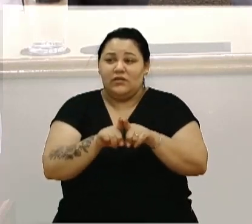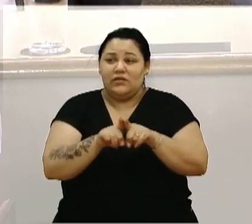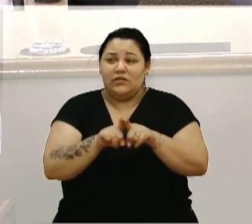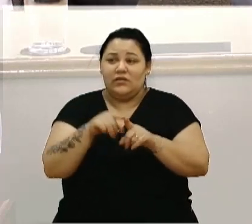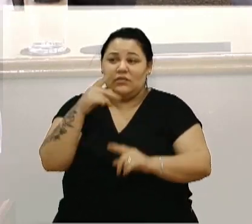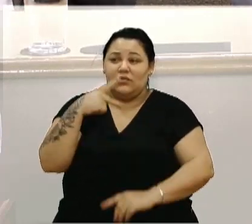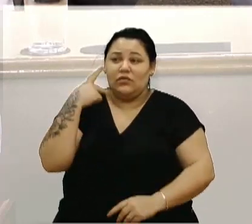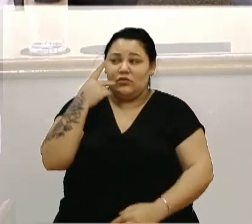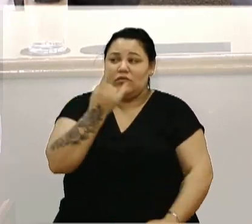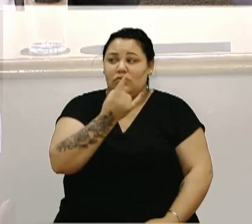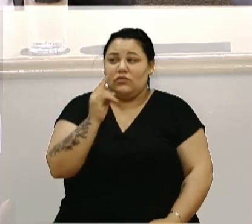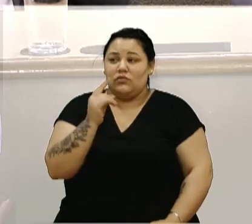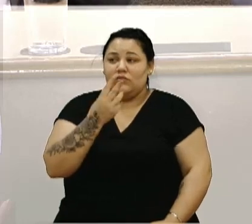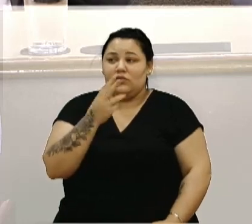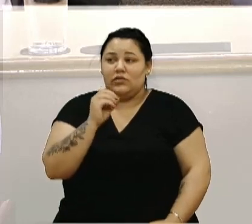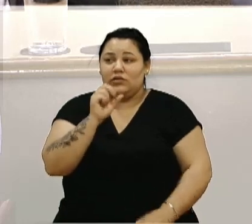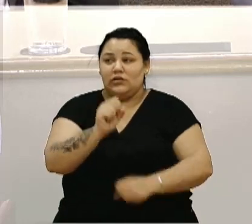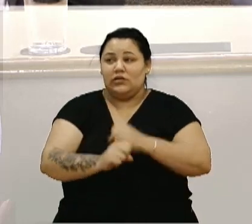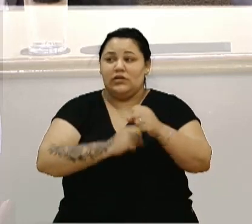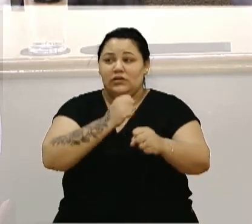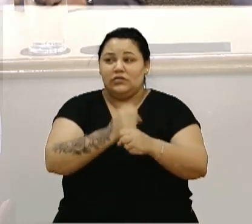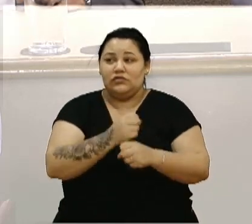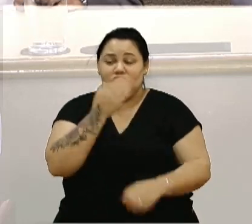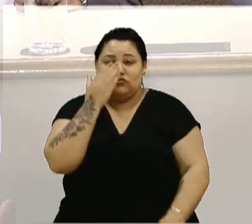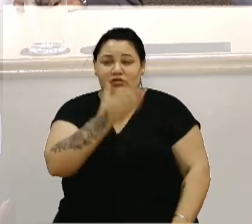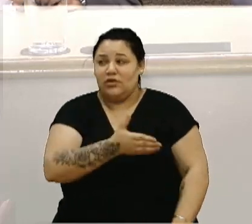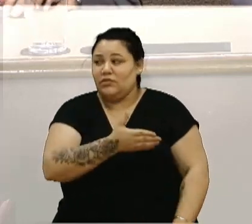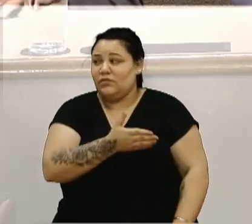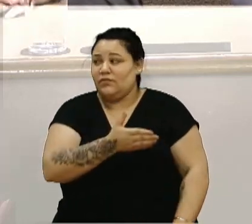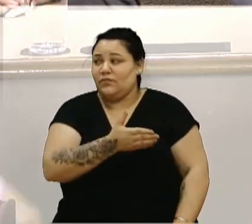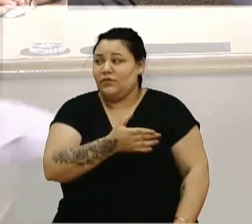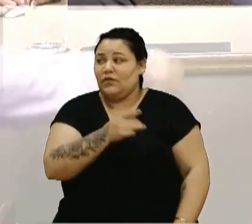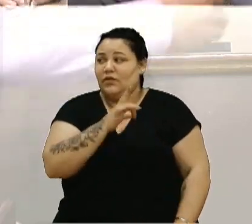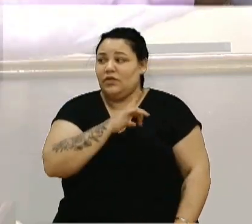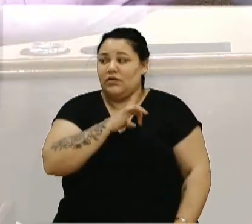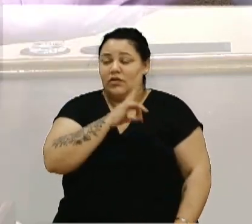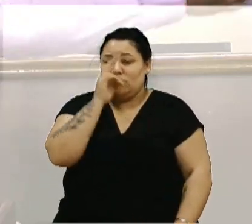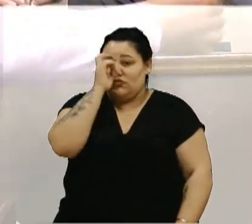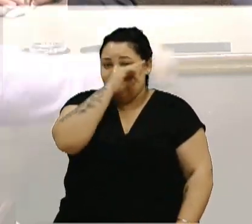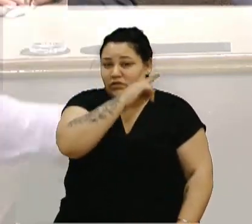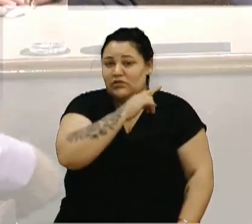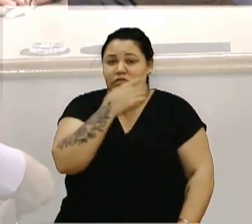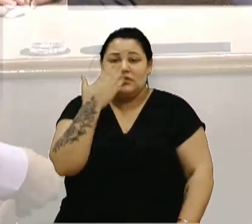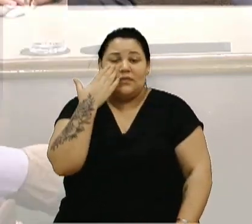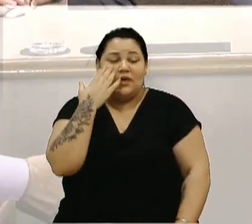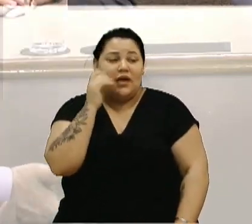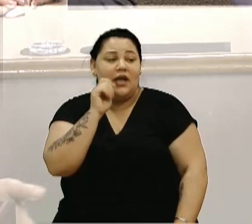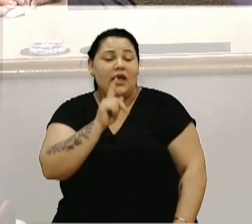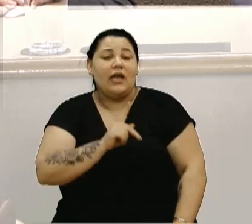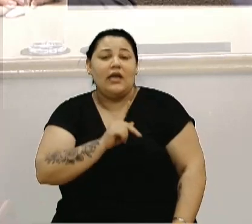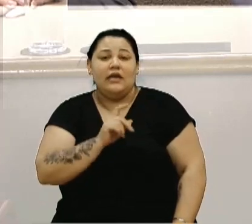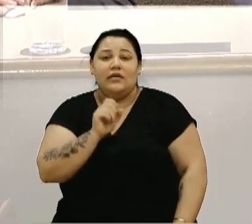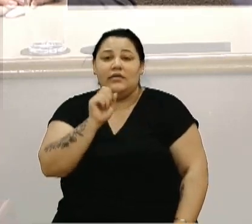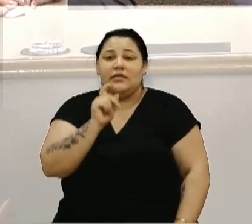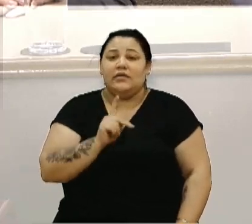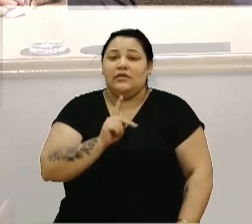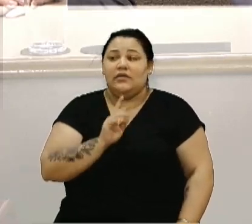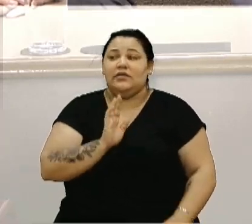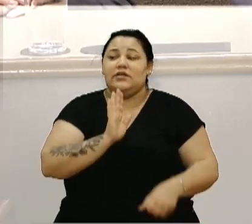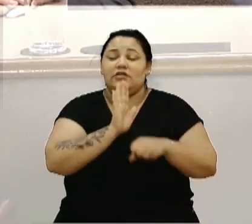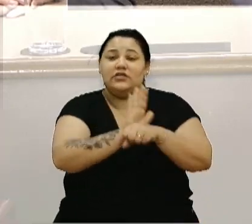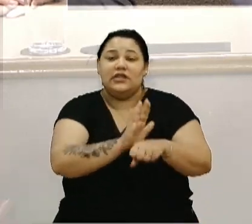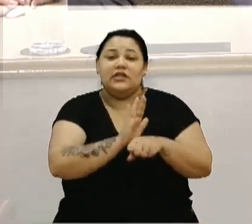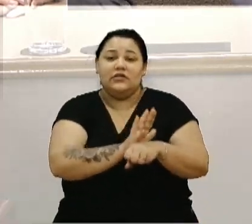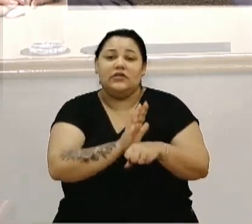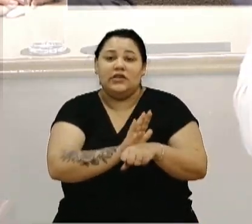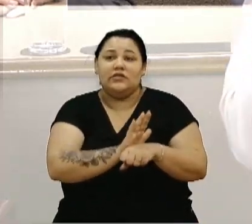nos últimos 30 anos aqui em Caxias diretamente, eu tenho dificuldade de saber quem é quem ajudou quem participou do governo